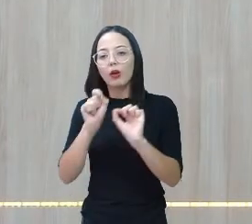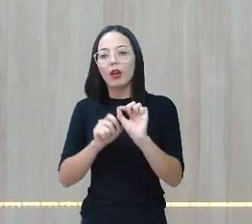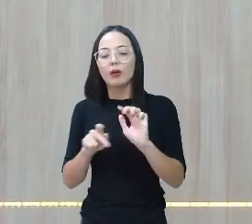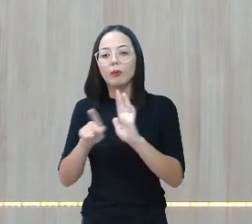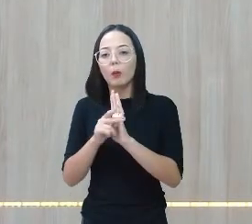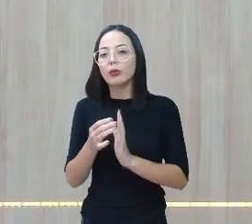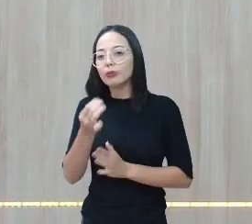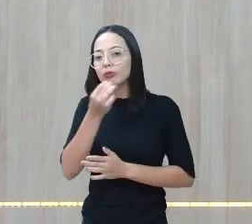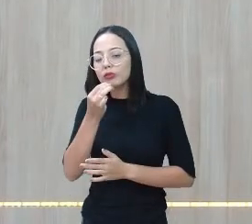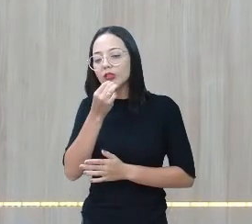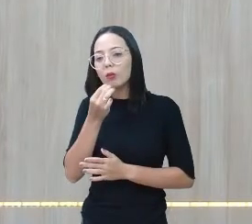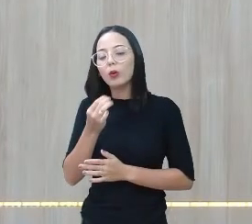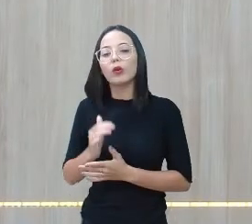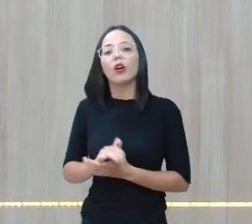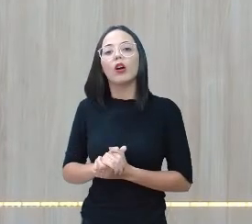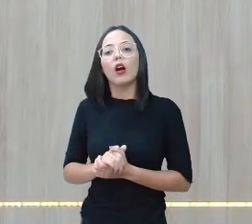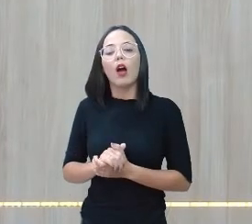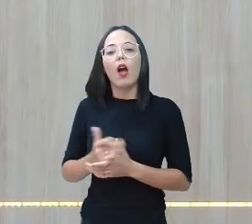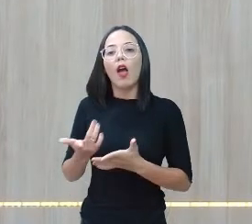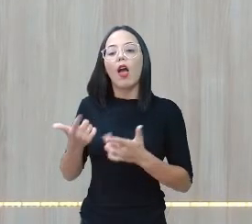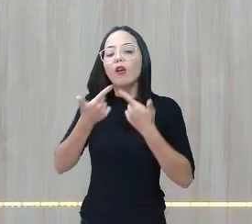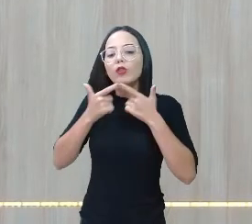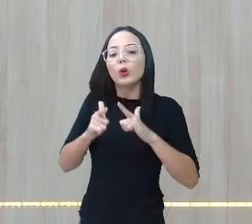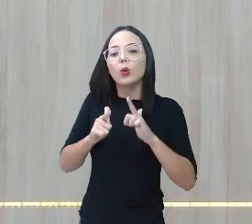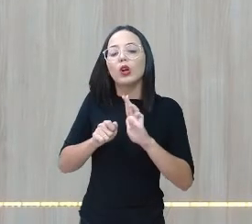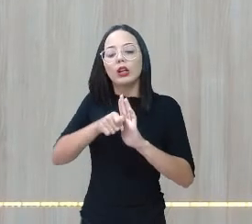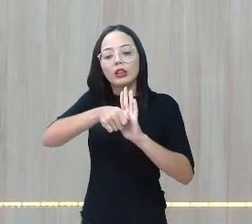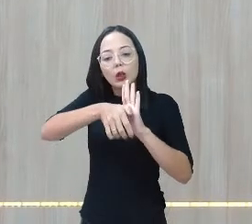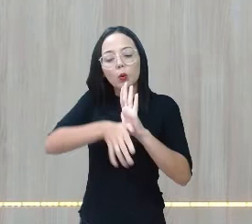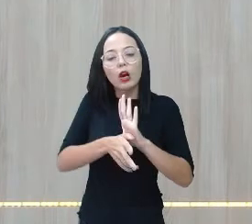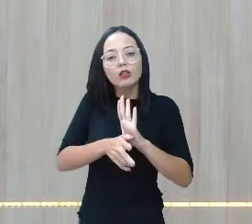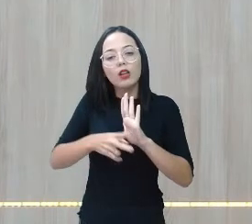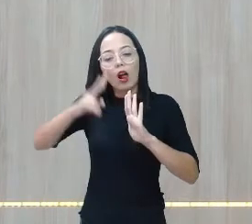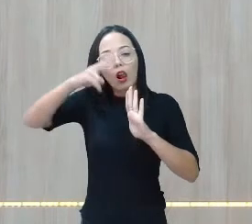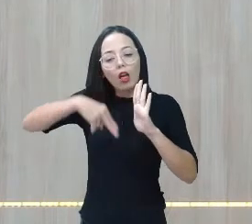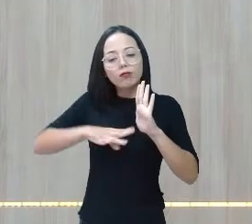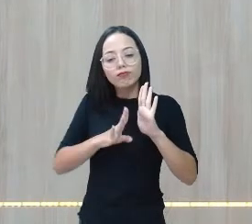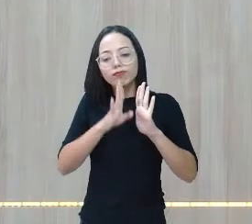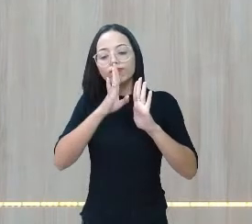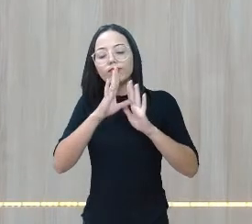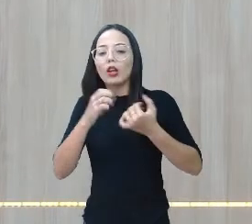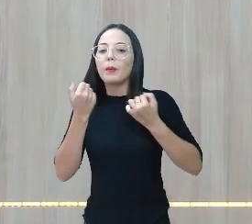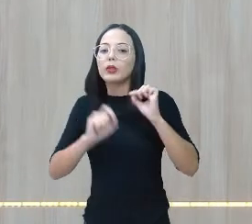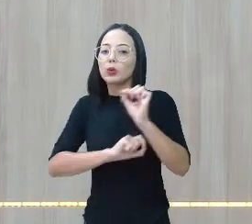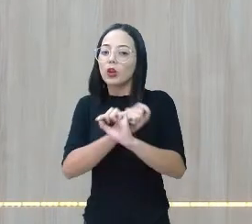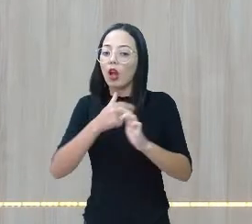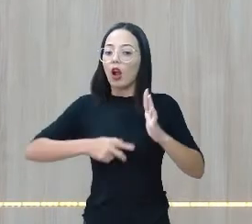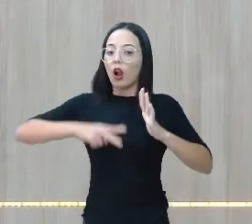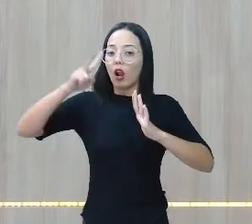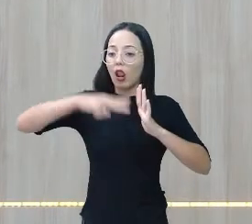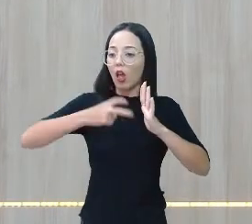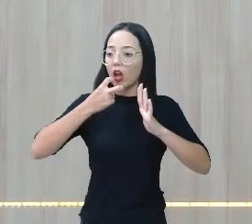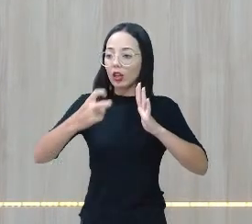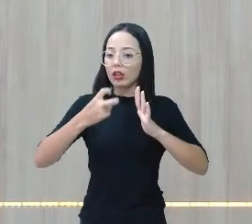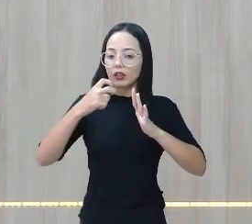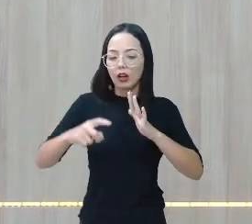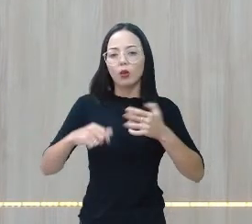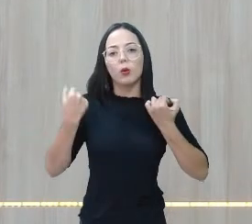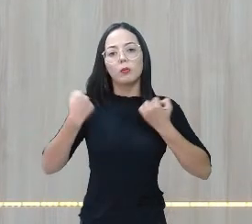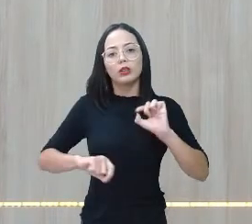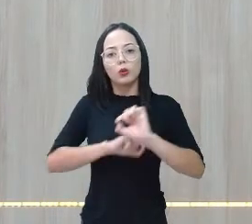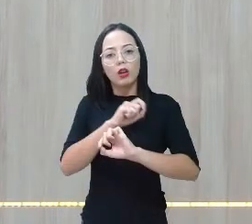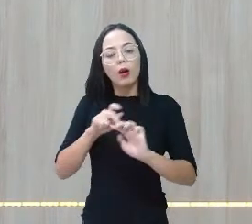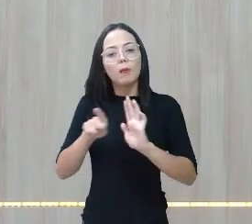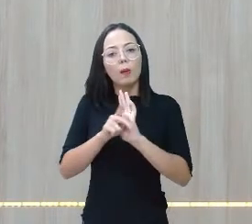as figuras de linguagem de som quando a gente lê em voz silenciosa. Então, é necessário fazer aí esse trabalho de dicção